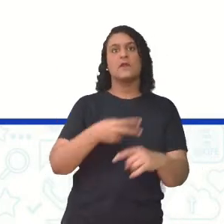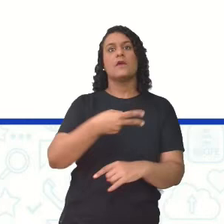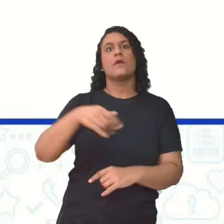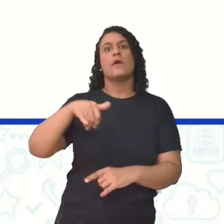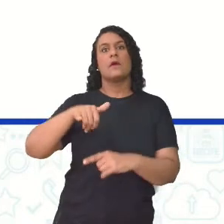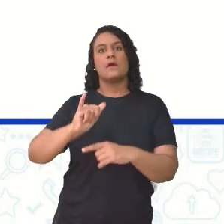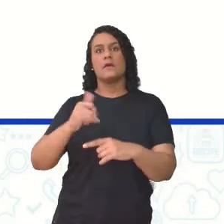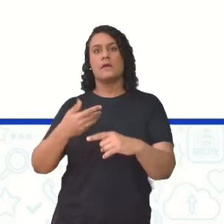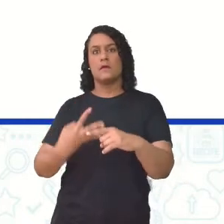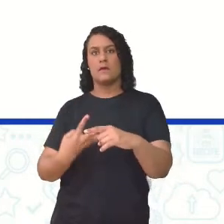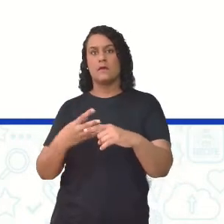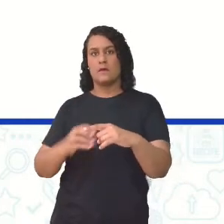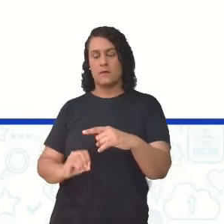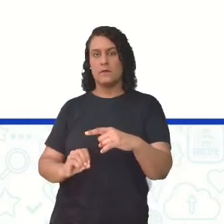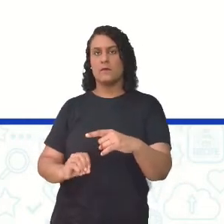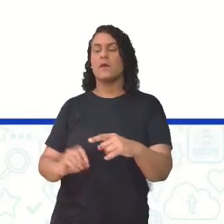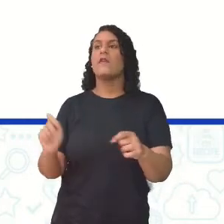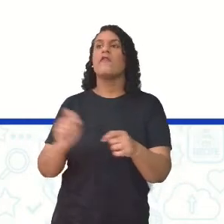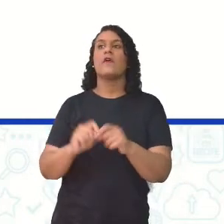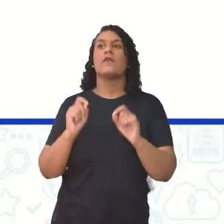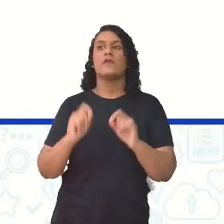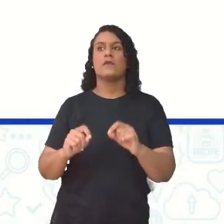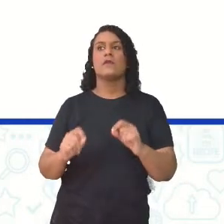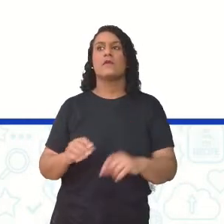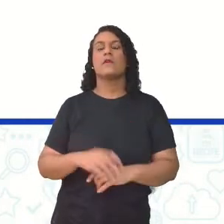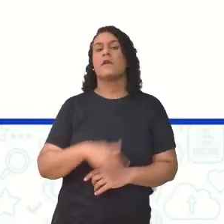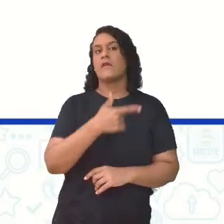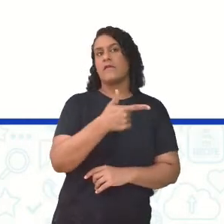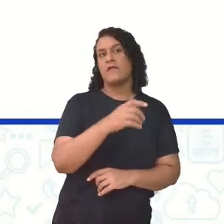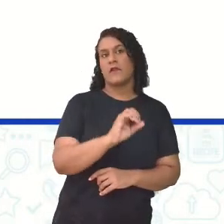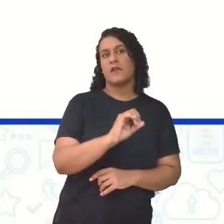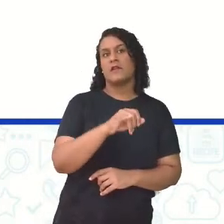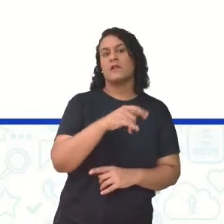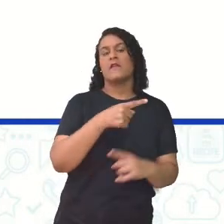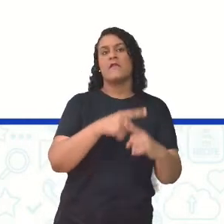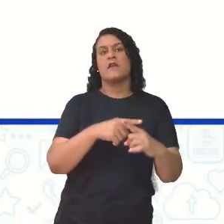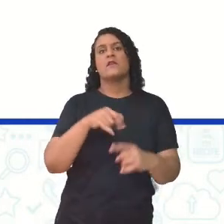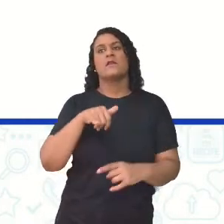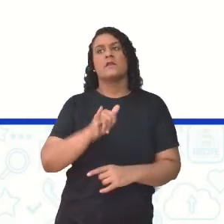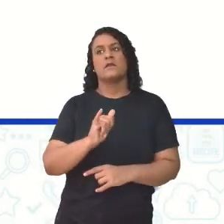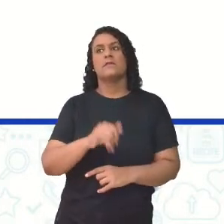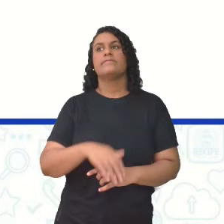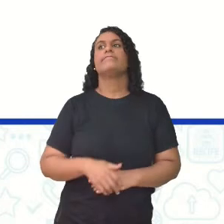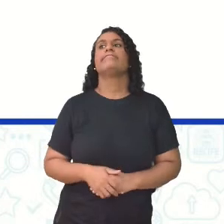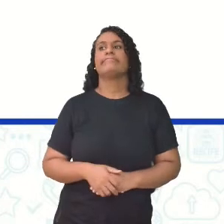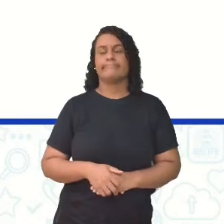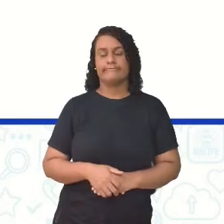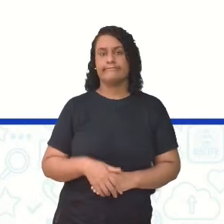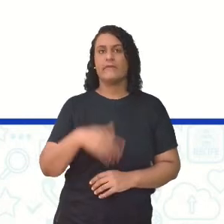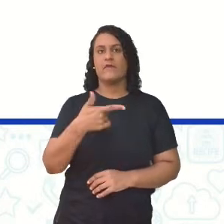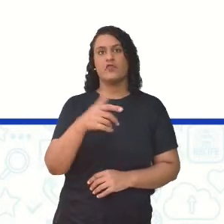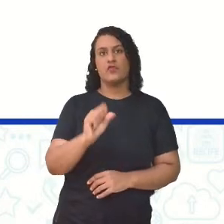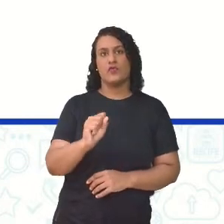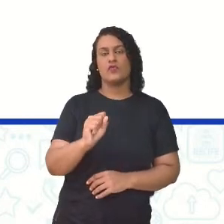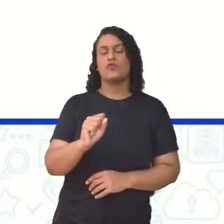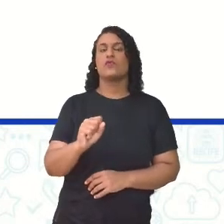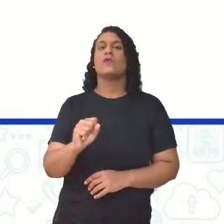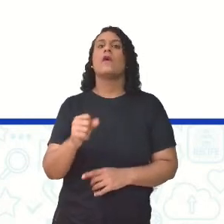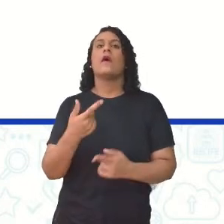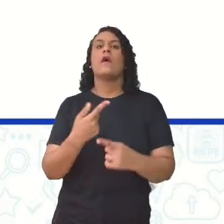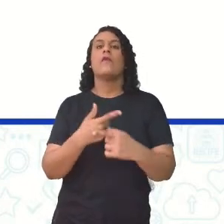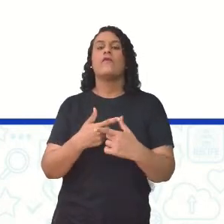sobre 40. A gente faz 20 vezes y igual a 28 sobre 40. E aí vai dar